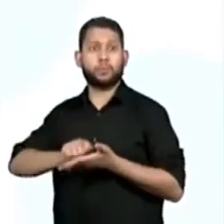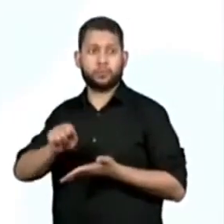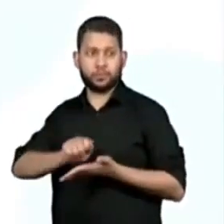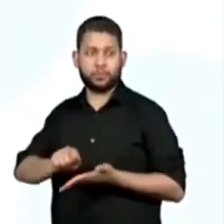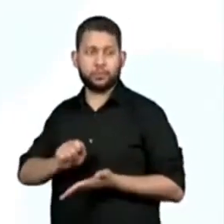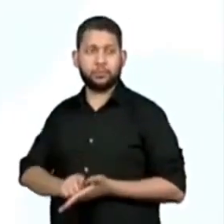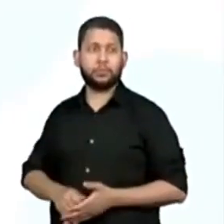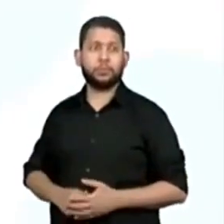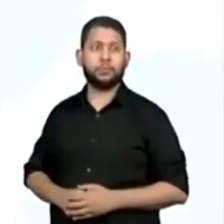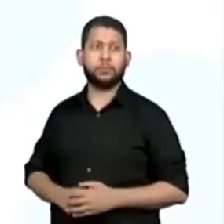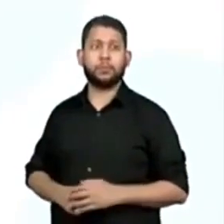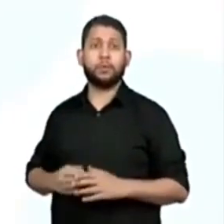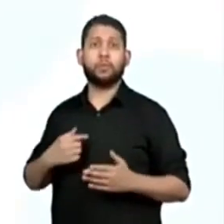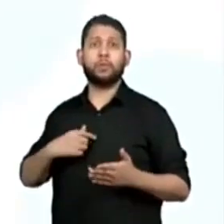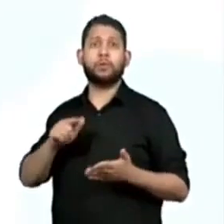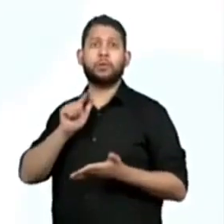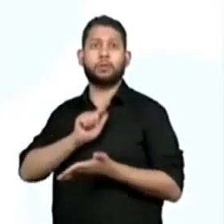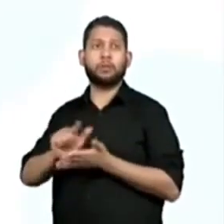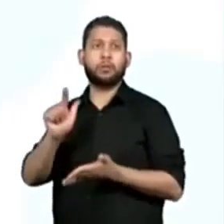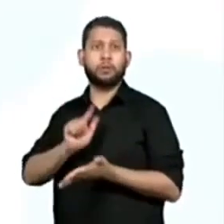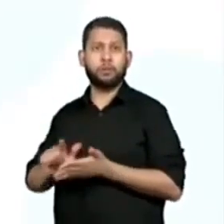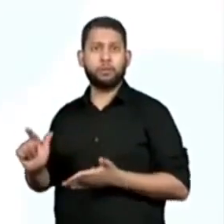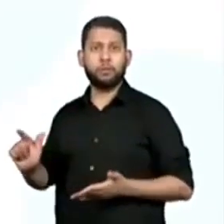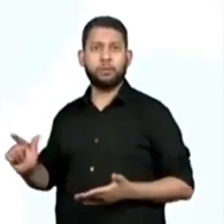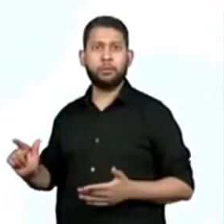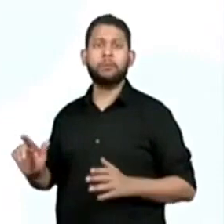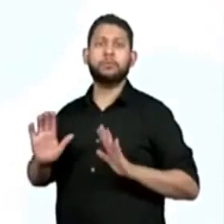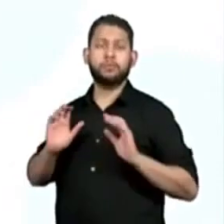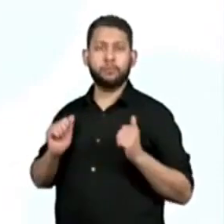para vocês eu vou limpar Lusa